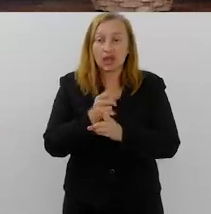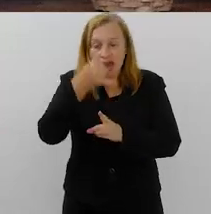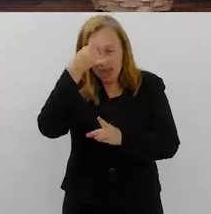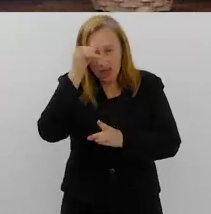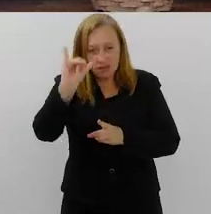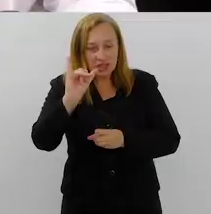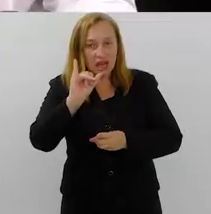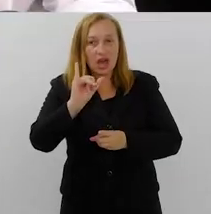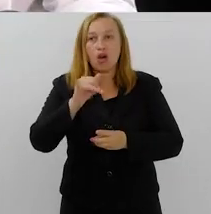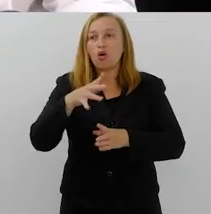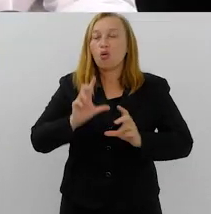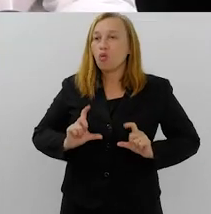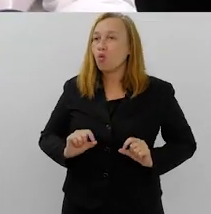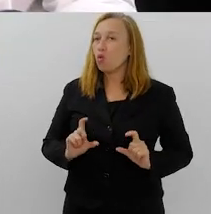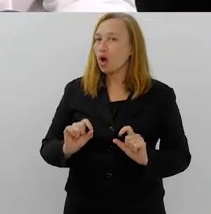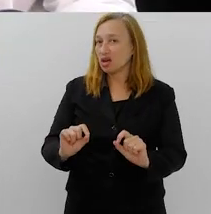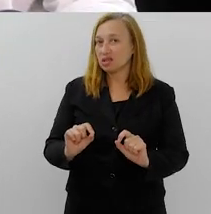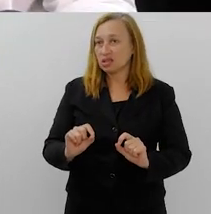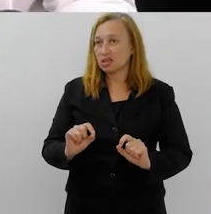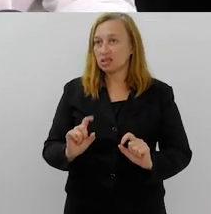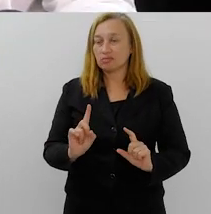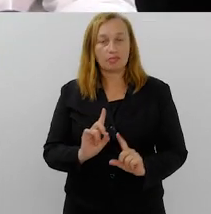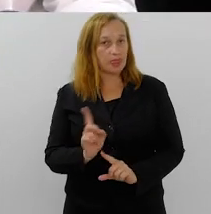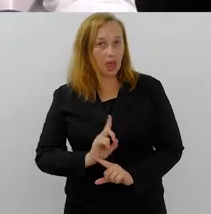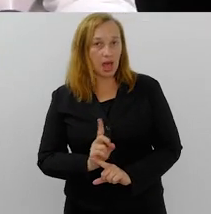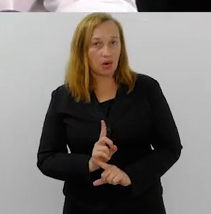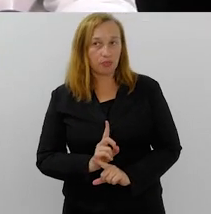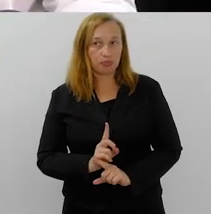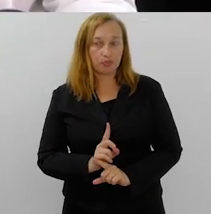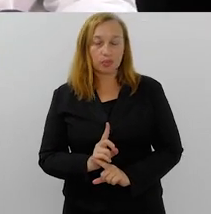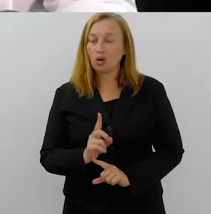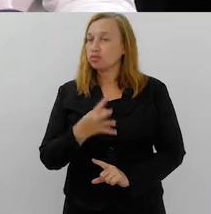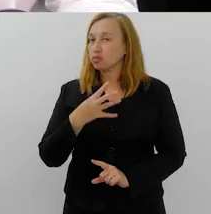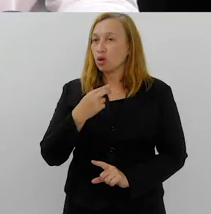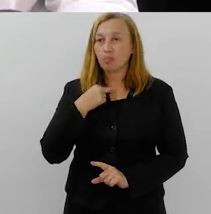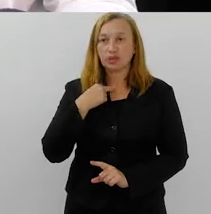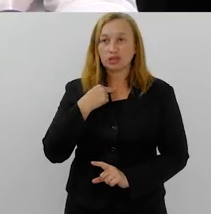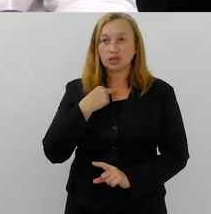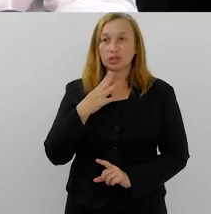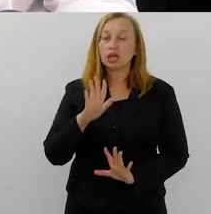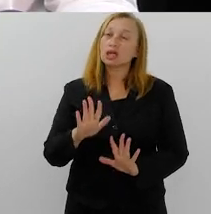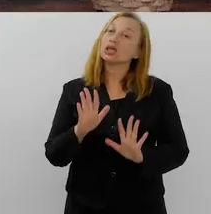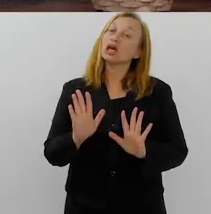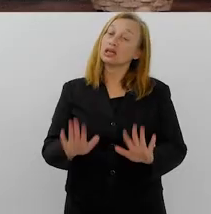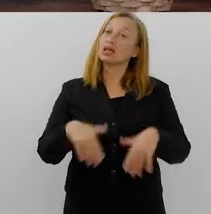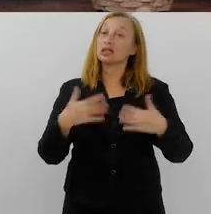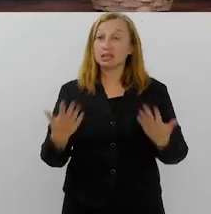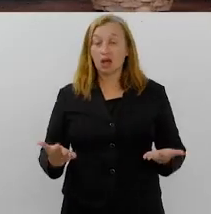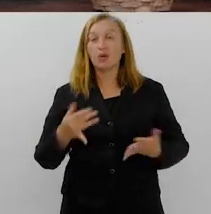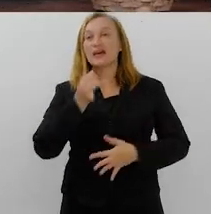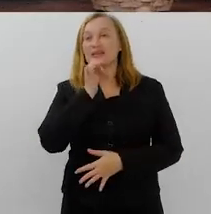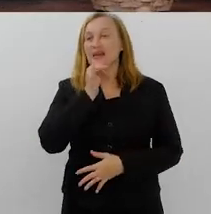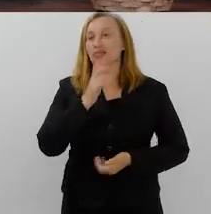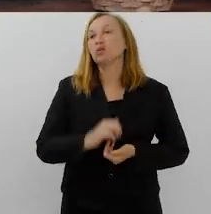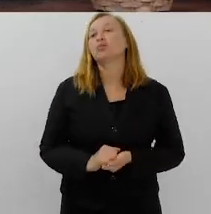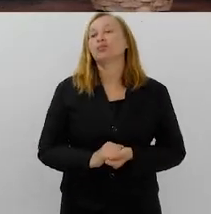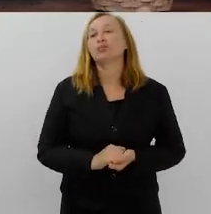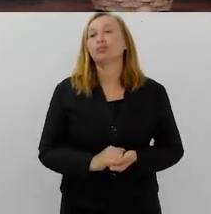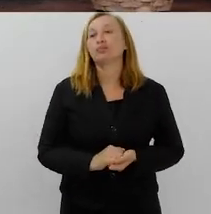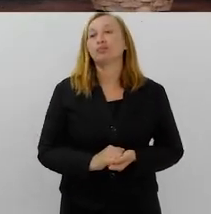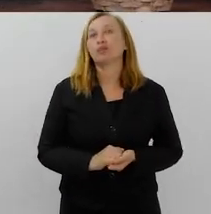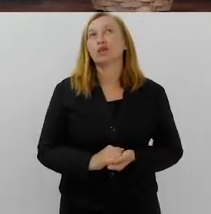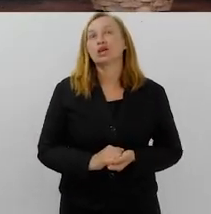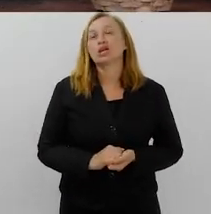na prevenção né secundária Ou seja no diagnóstico preco você não pode contar com isso então a gente pode fazer o seguinte por